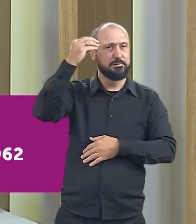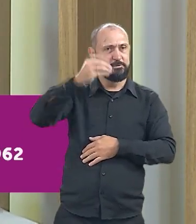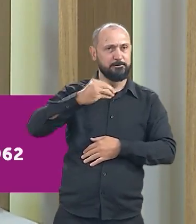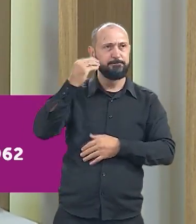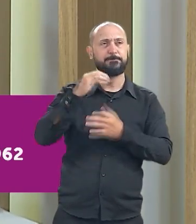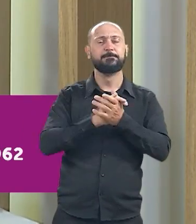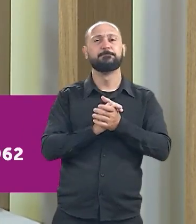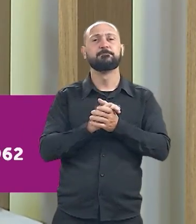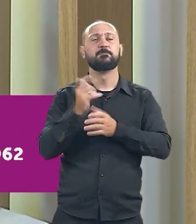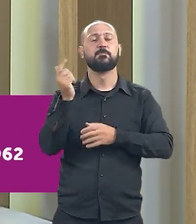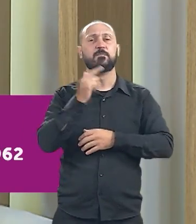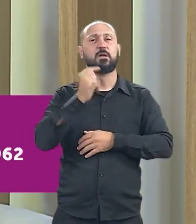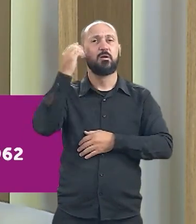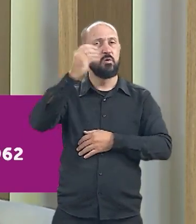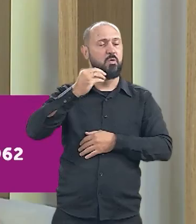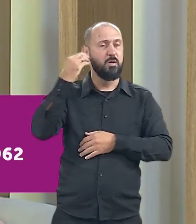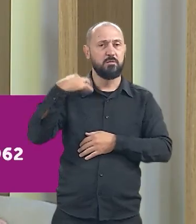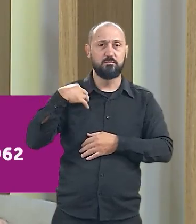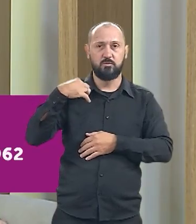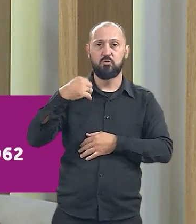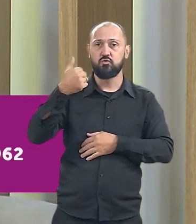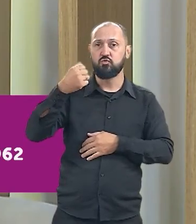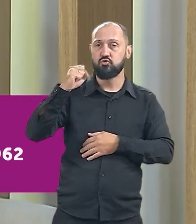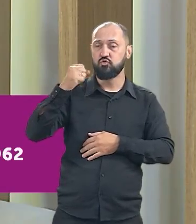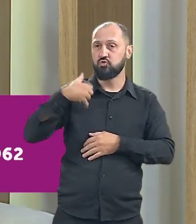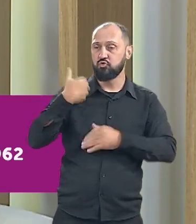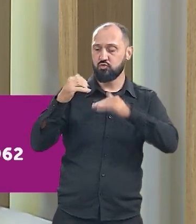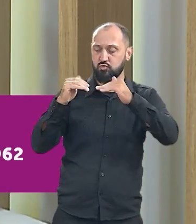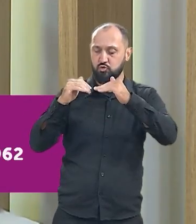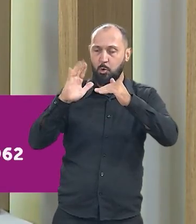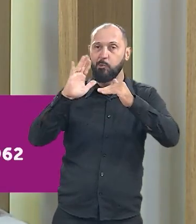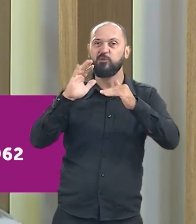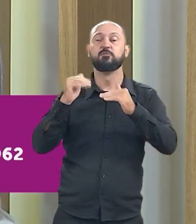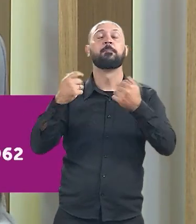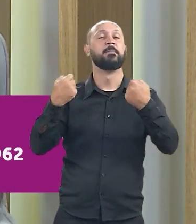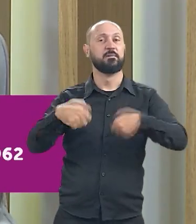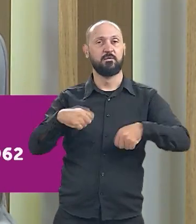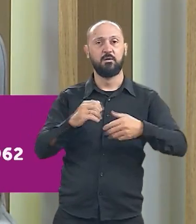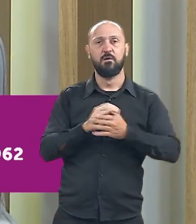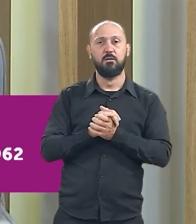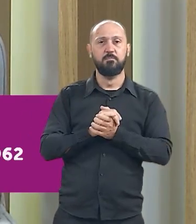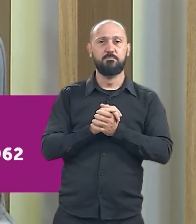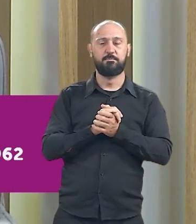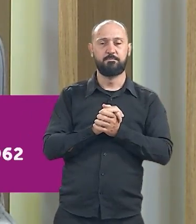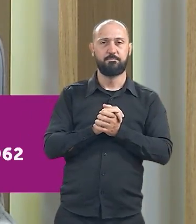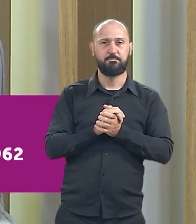Para ser voluntário tem que ter acima de 18 anos, tá certo? E